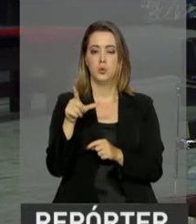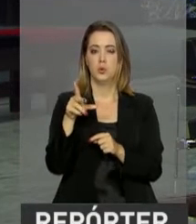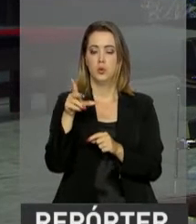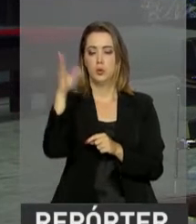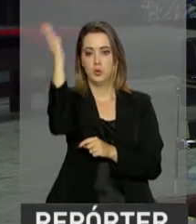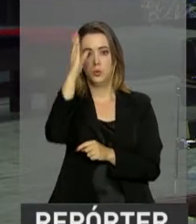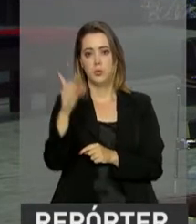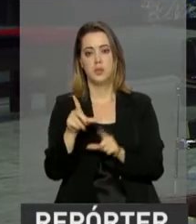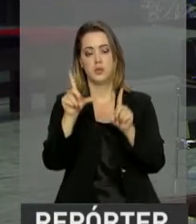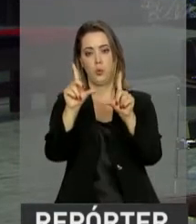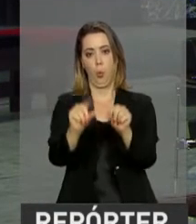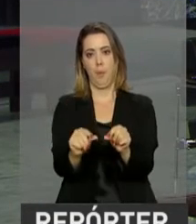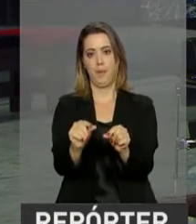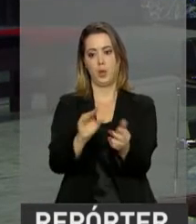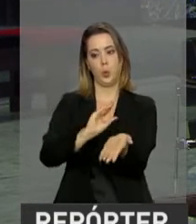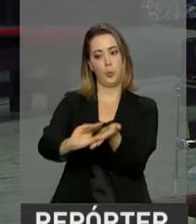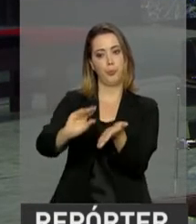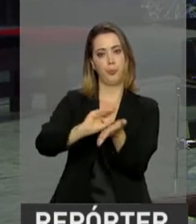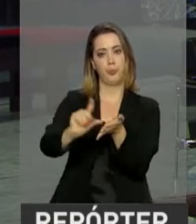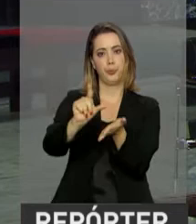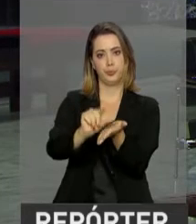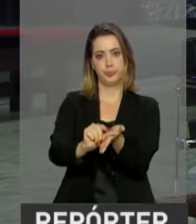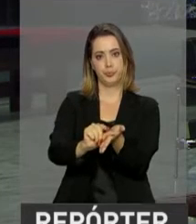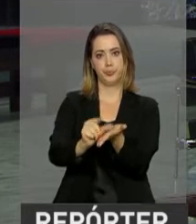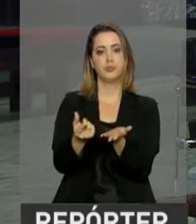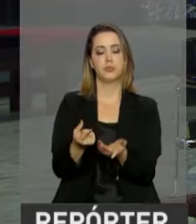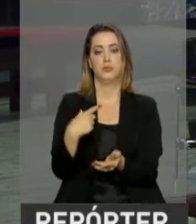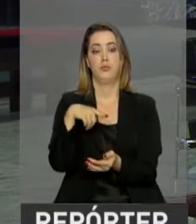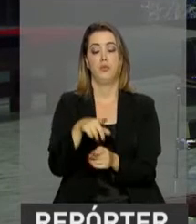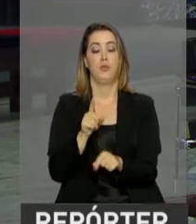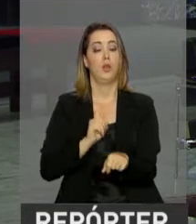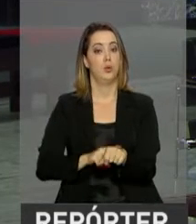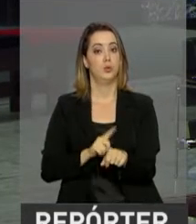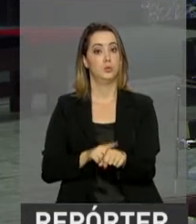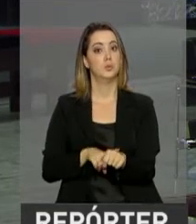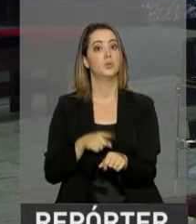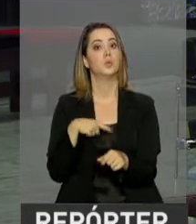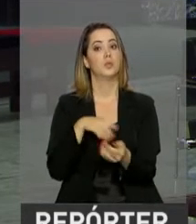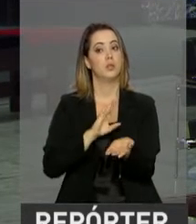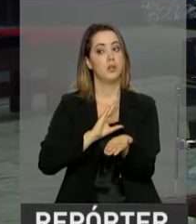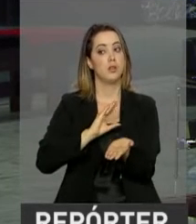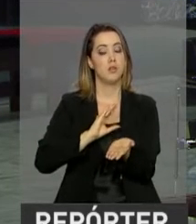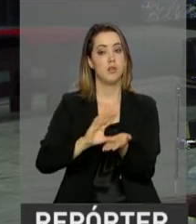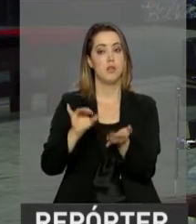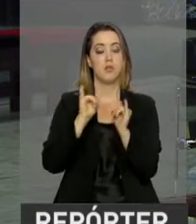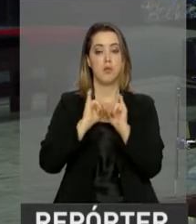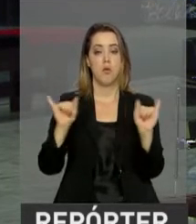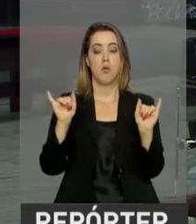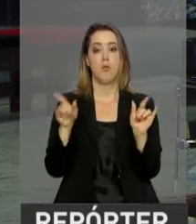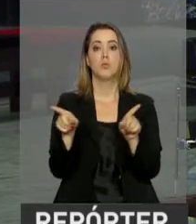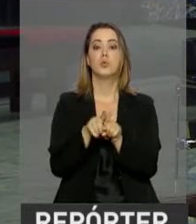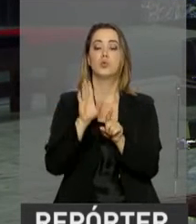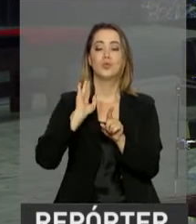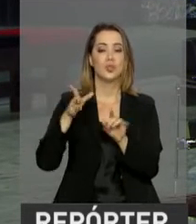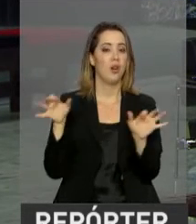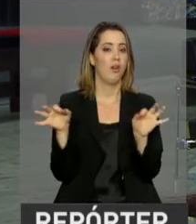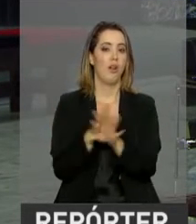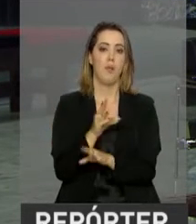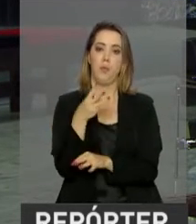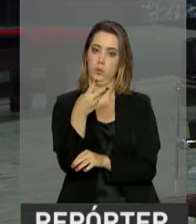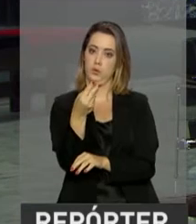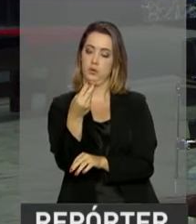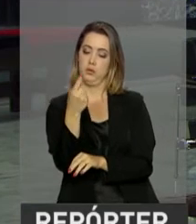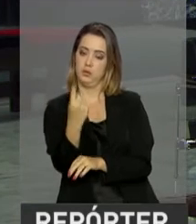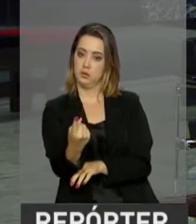menos contempladas. O prazo para repatriação de recursos lícitos enviados ao exterior terminou no dia 31